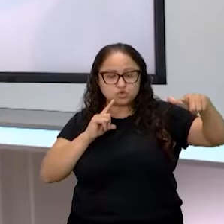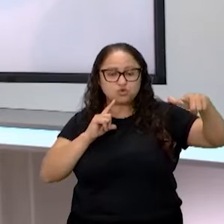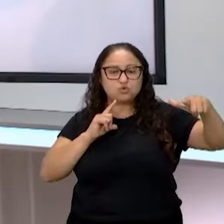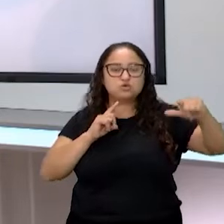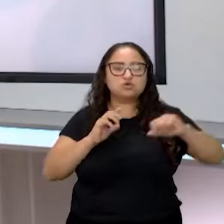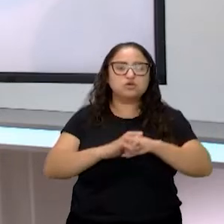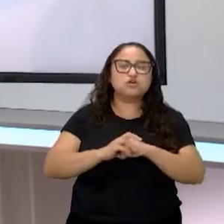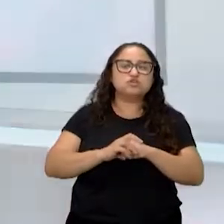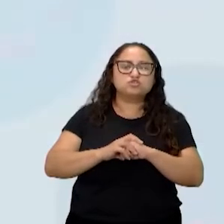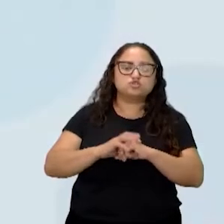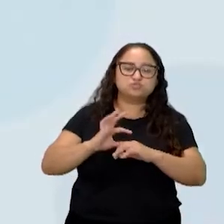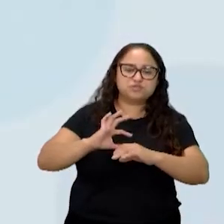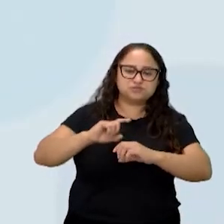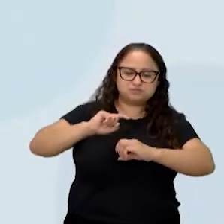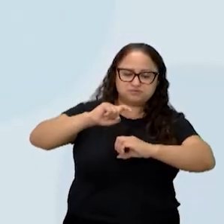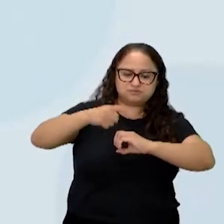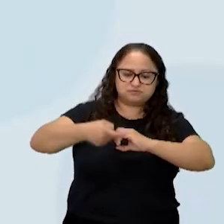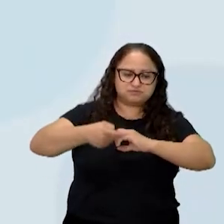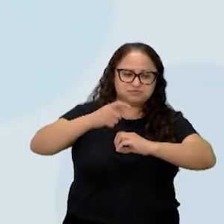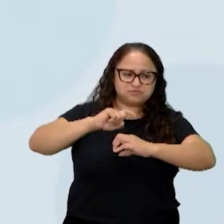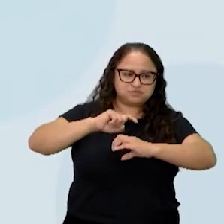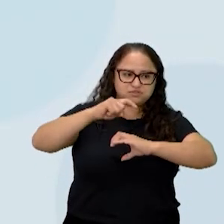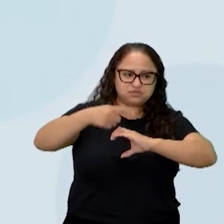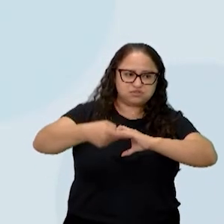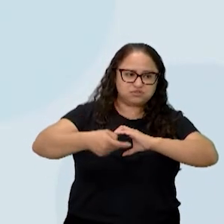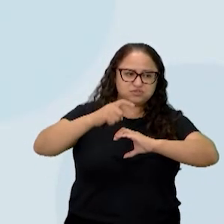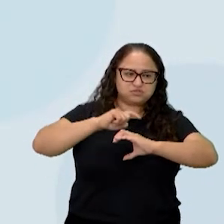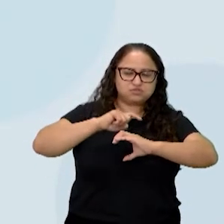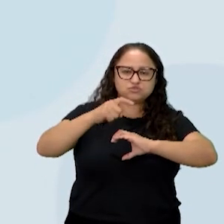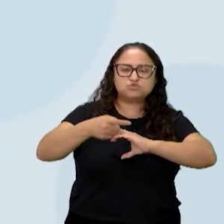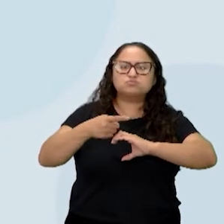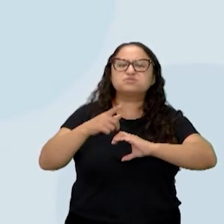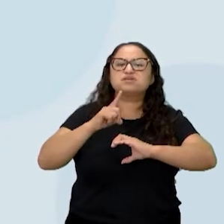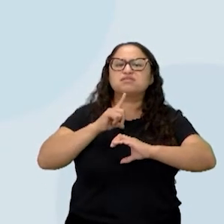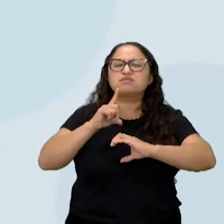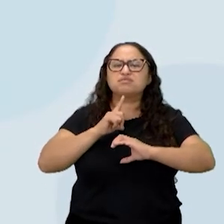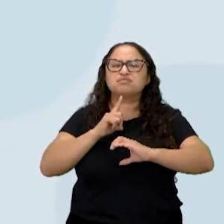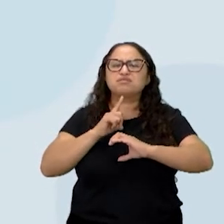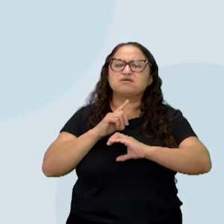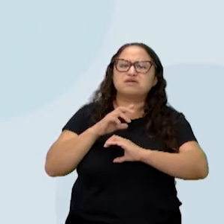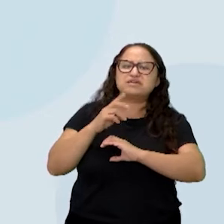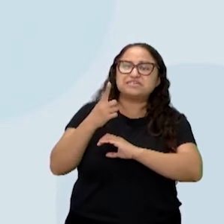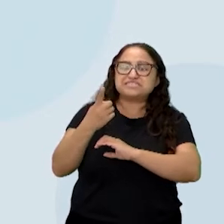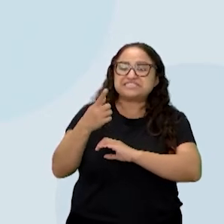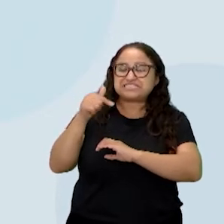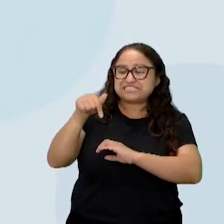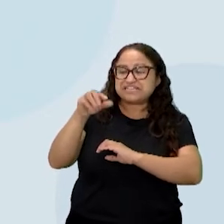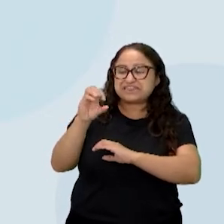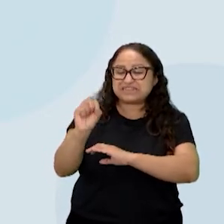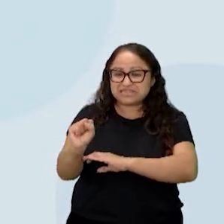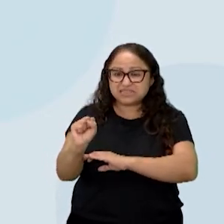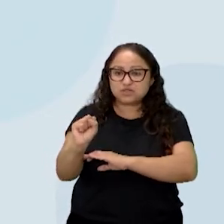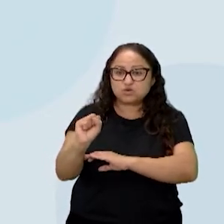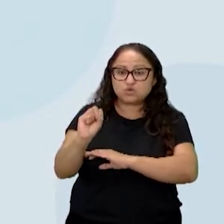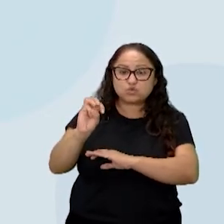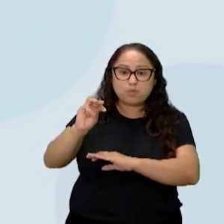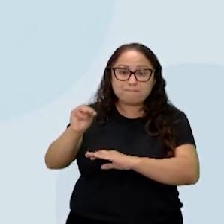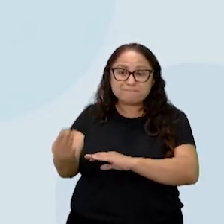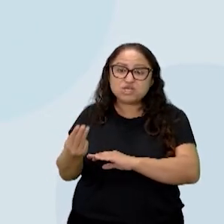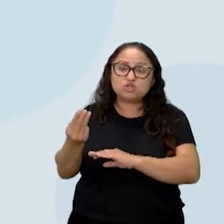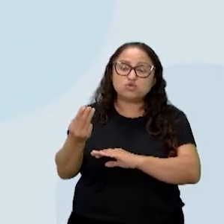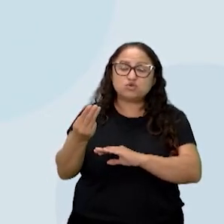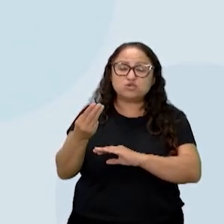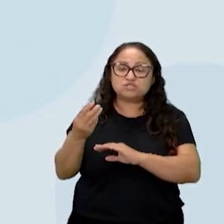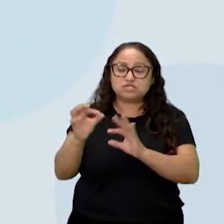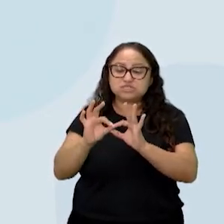está a 178 mil milhões, né? 78 milhões de quilômetros com relação aí ao Sol, tá?